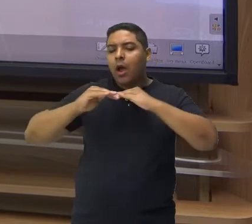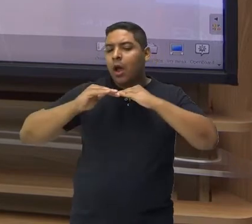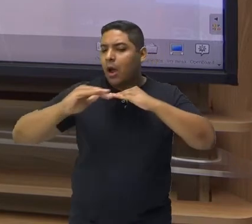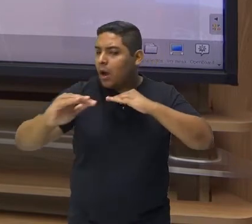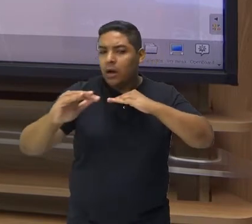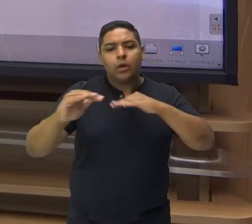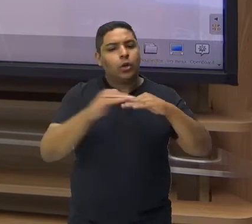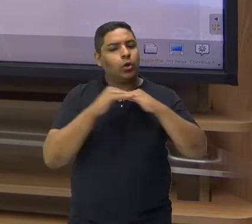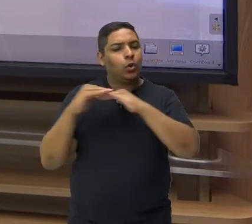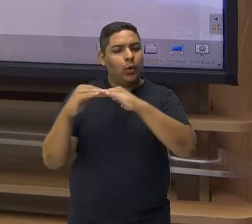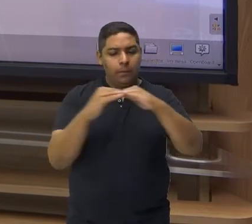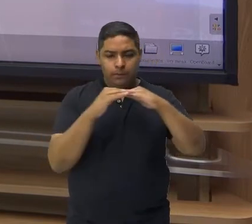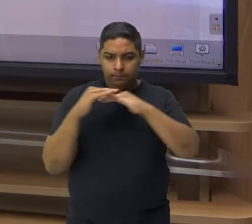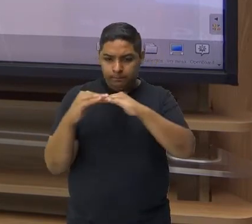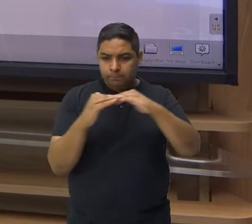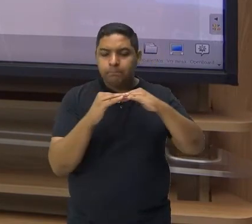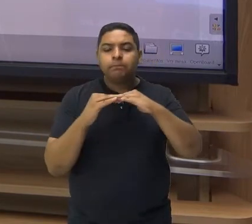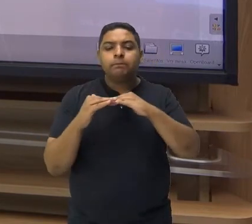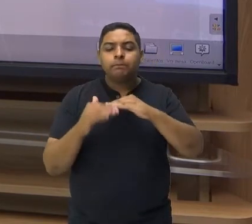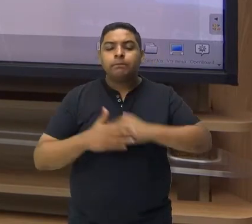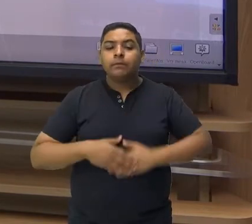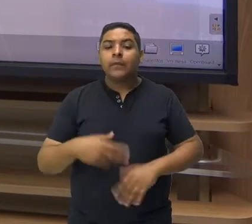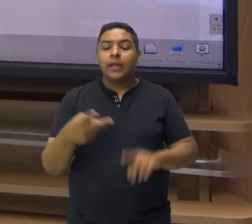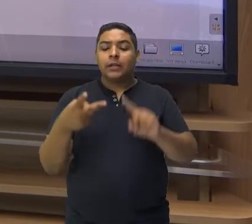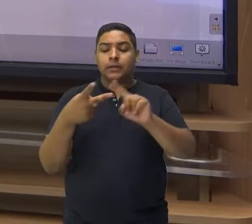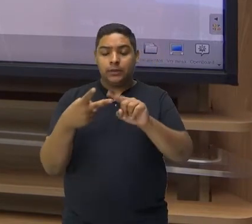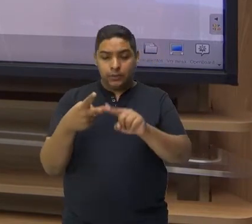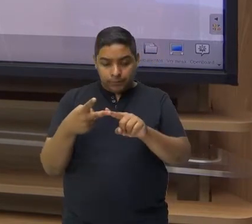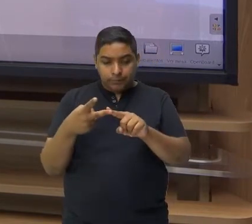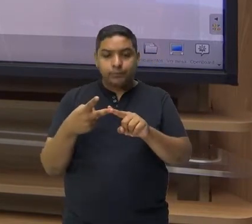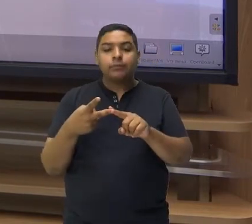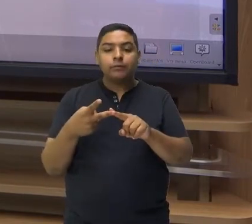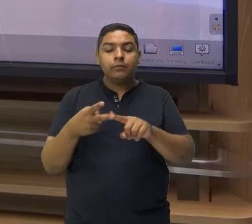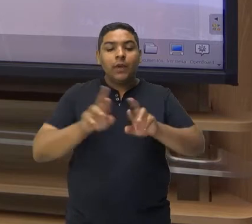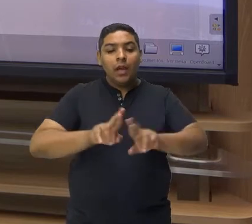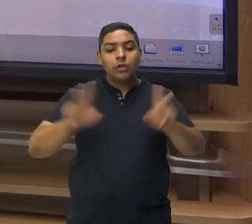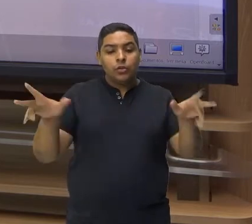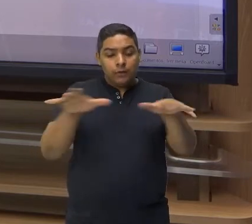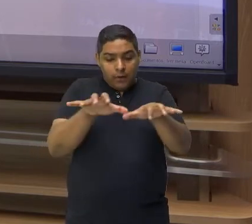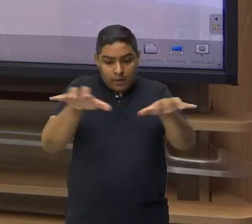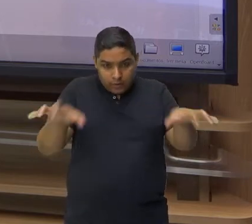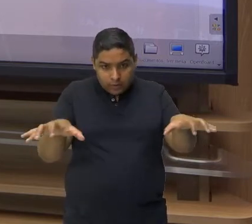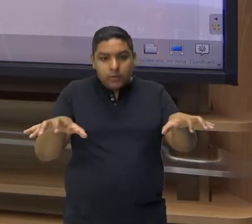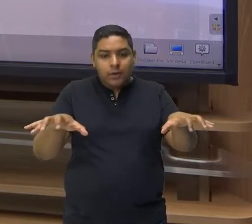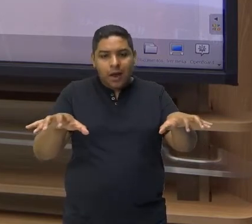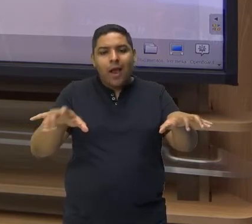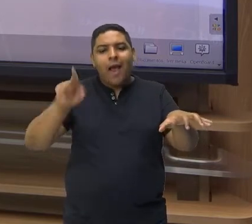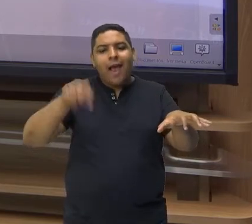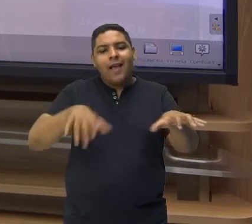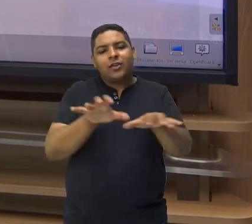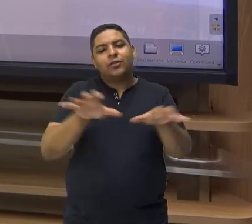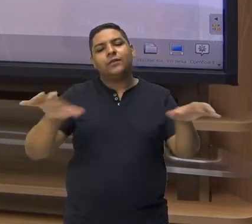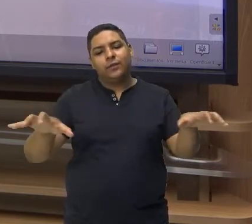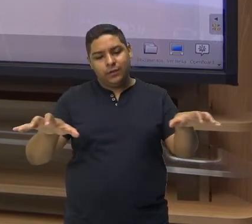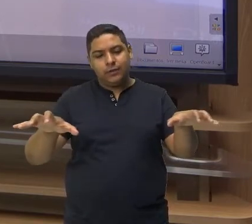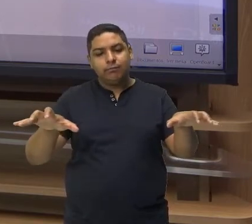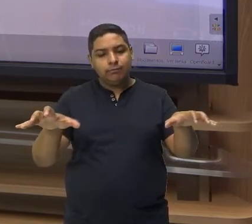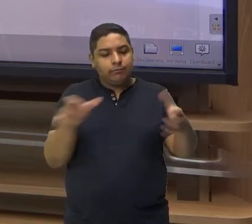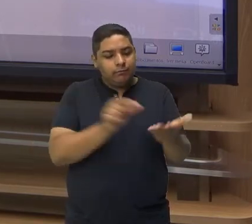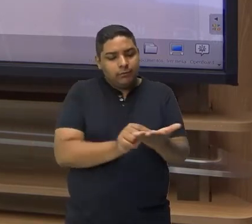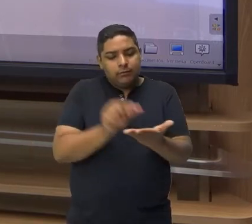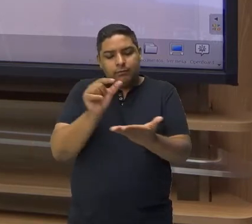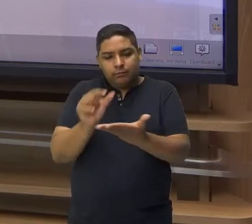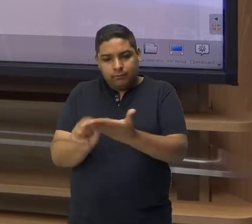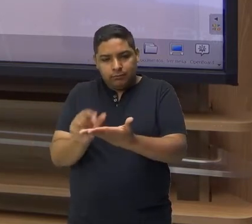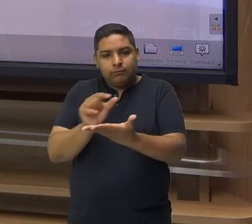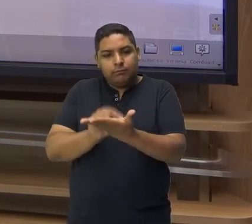elétrica, beleza? Segunda propriedade, a diferença de potencial ela vai ser dividida entre os capacitores.